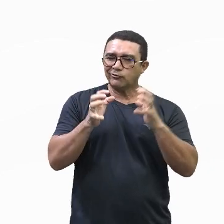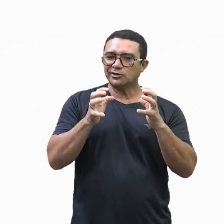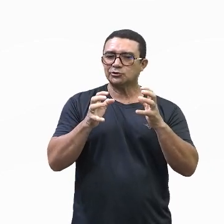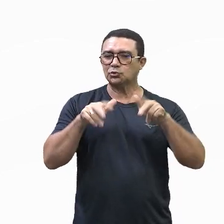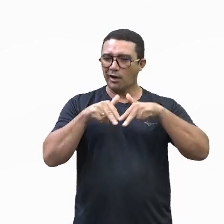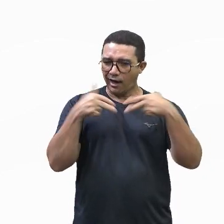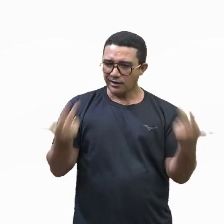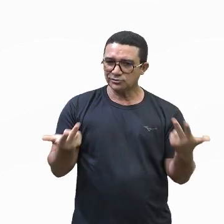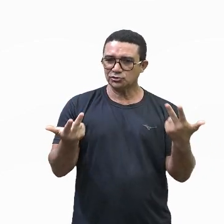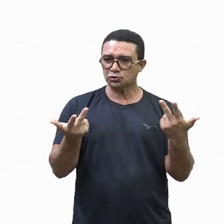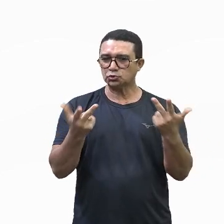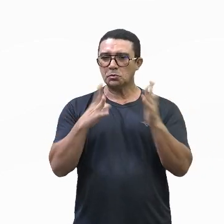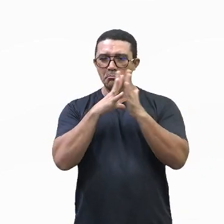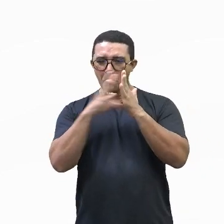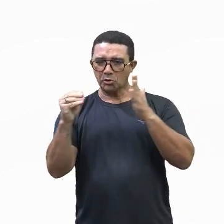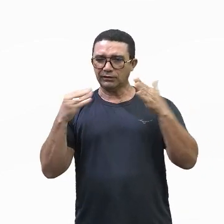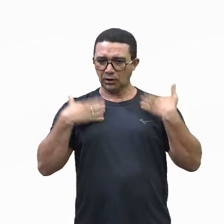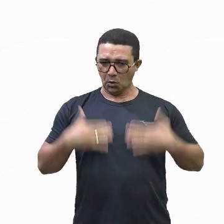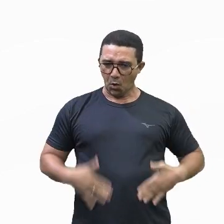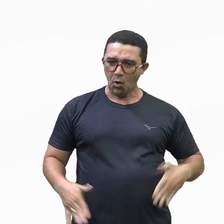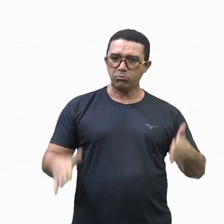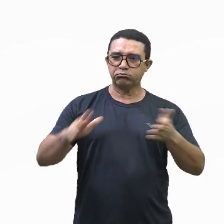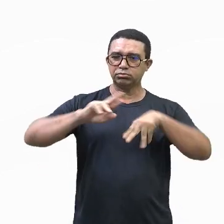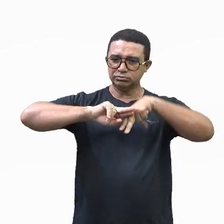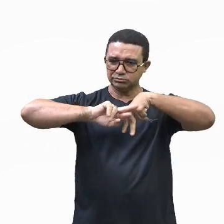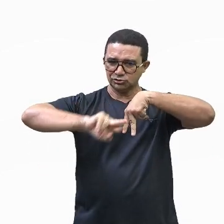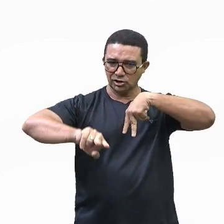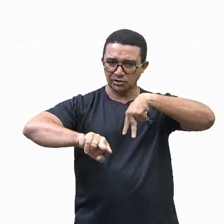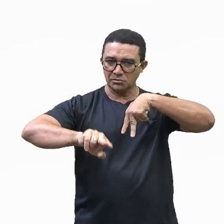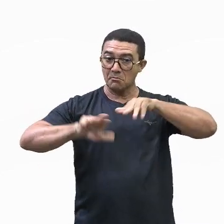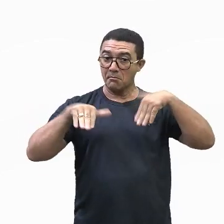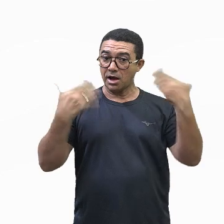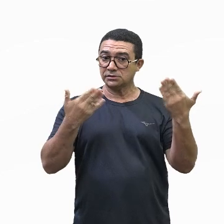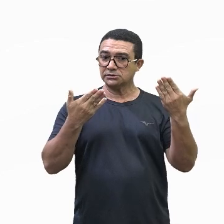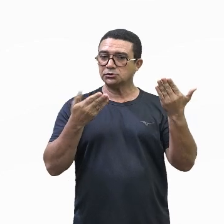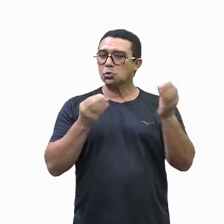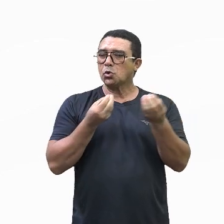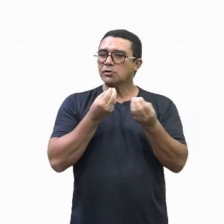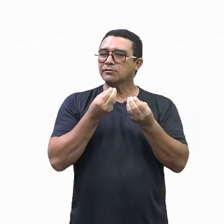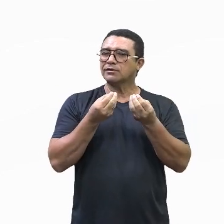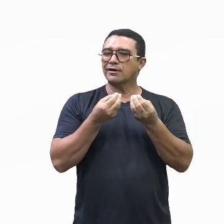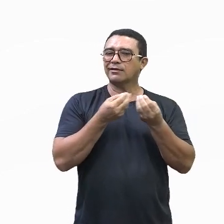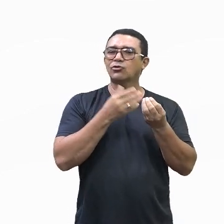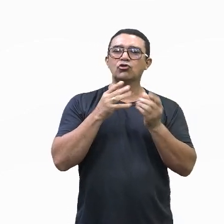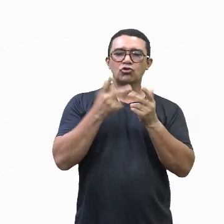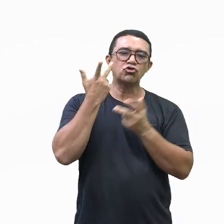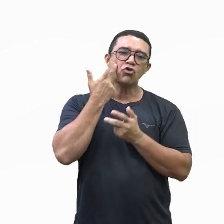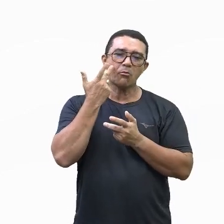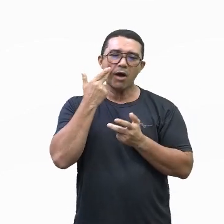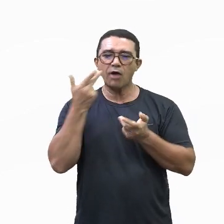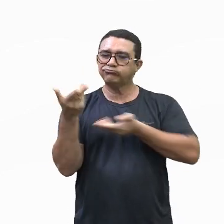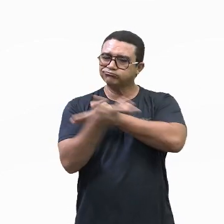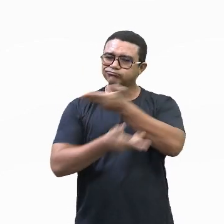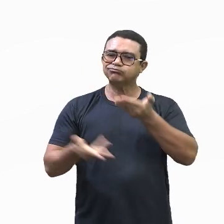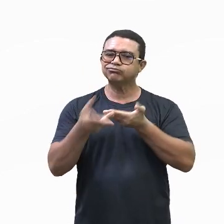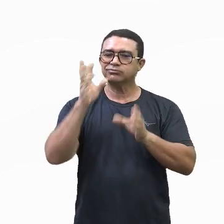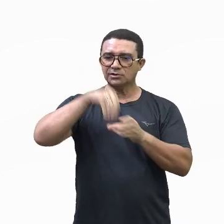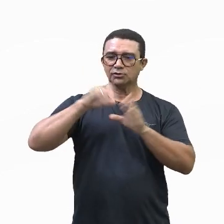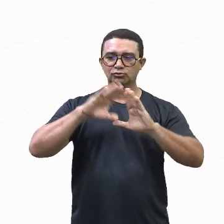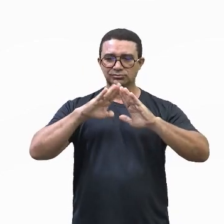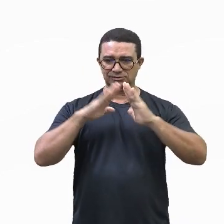conflitos étnicos, estéticos e de gênero mais comuns vivenciados na comunidade